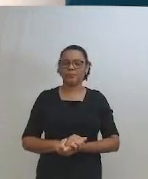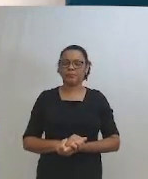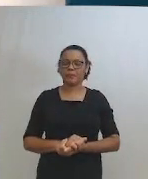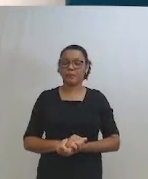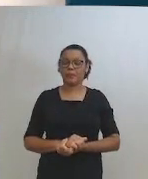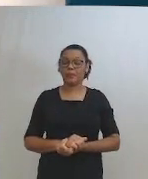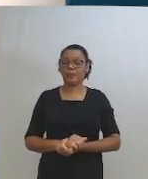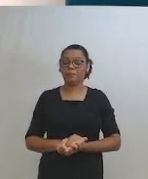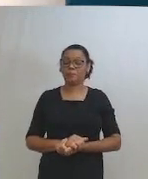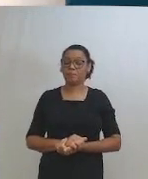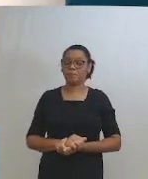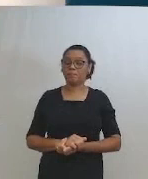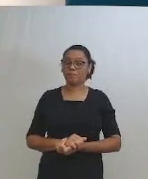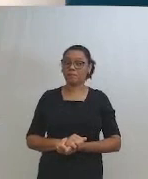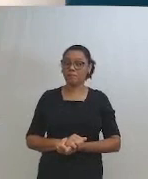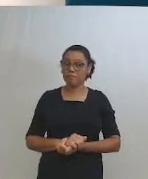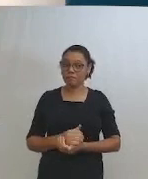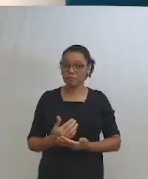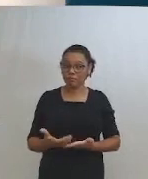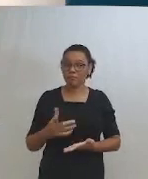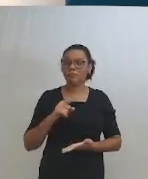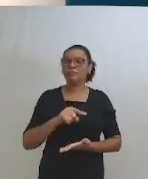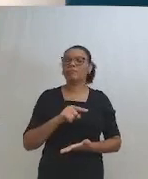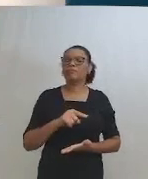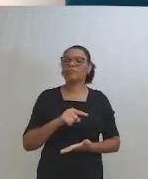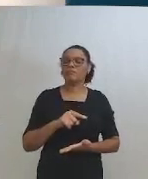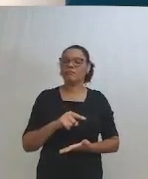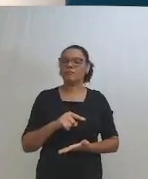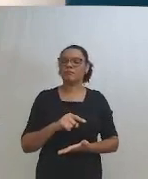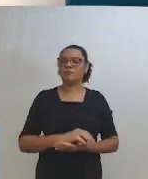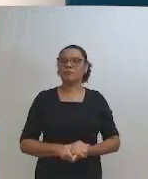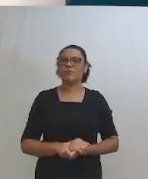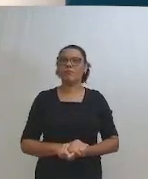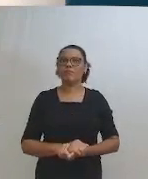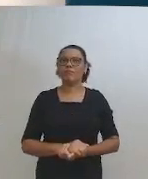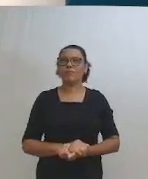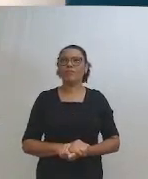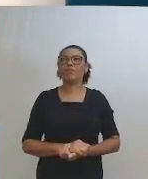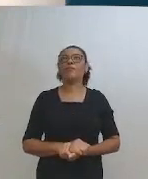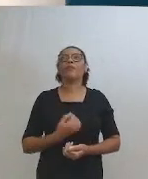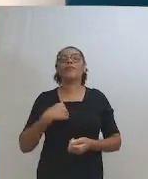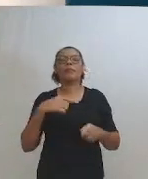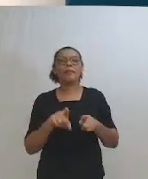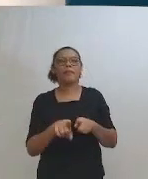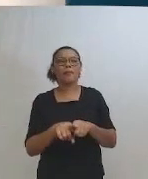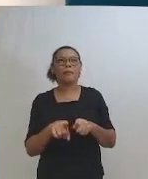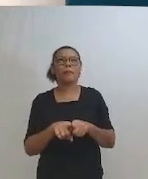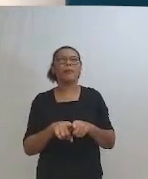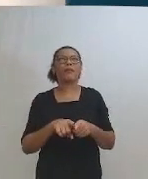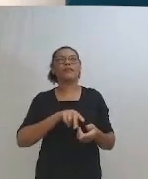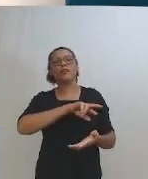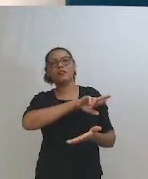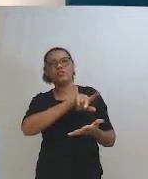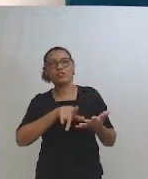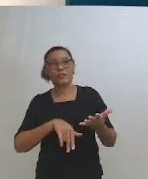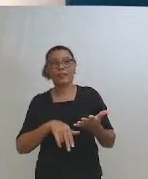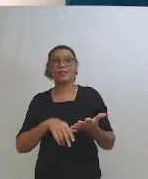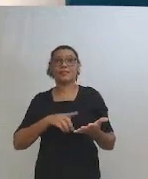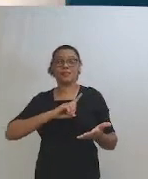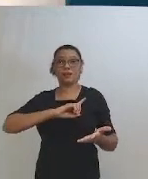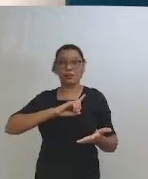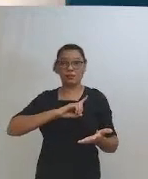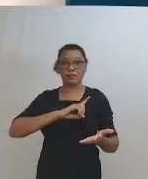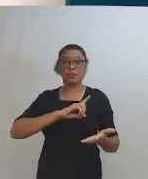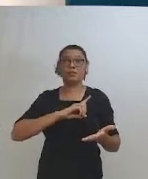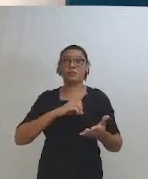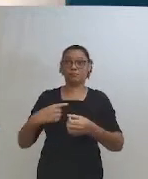o SENARC, aqui local, foi acionado, juntamente com diversas delegacias regionais, na qual